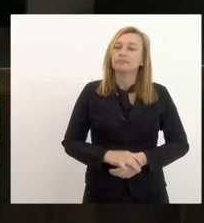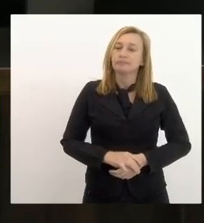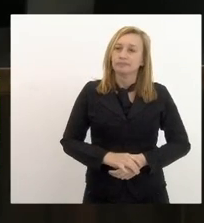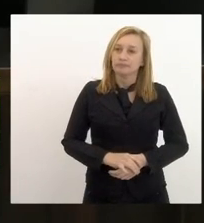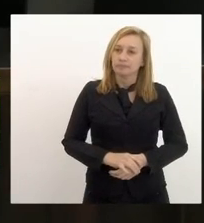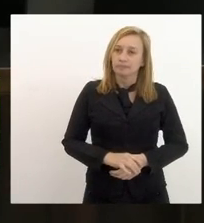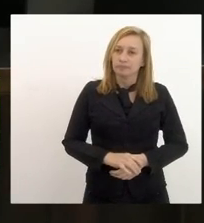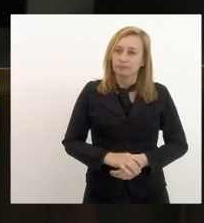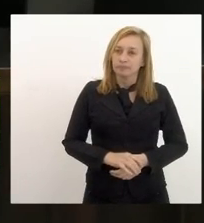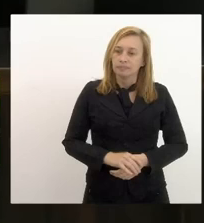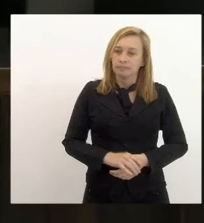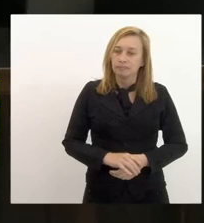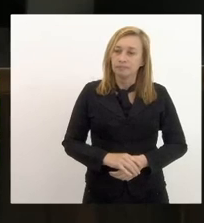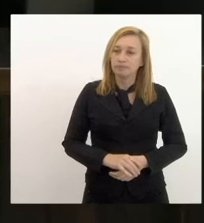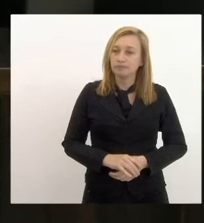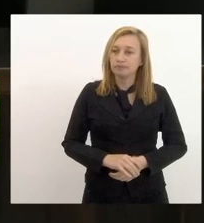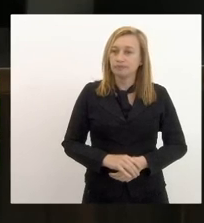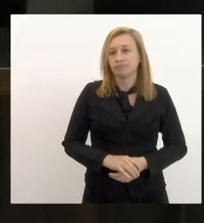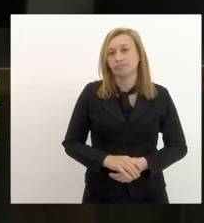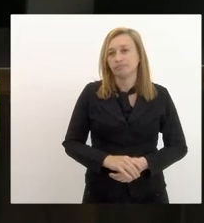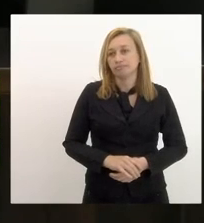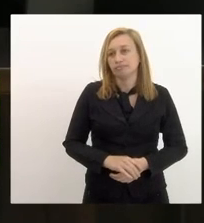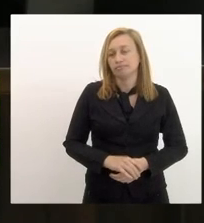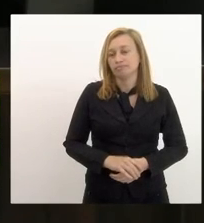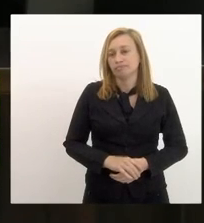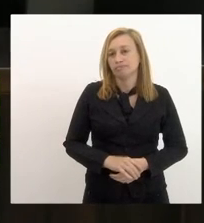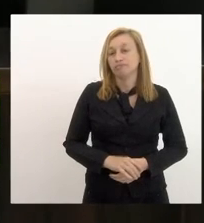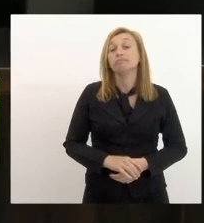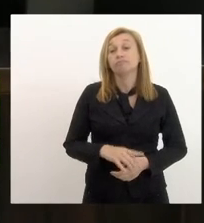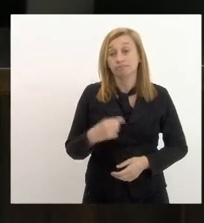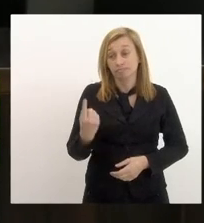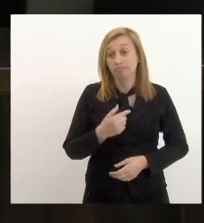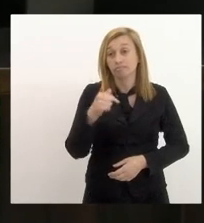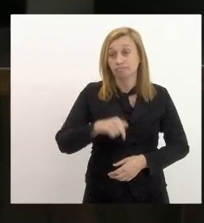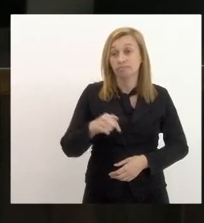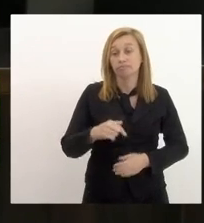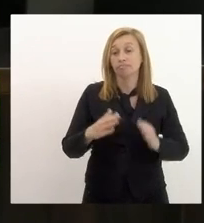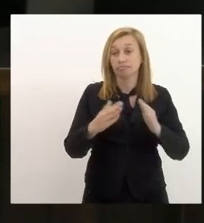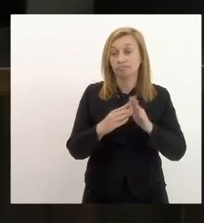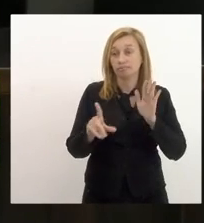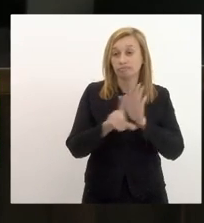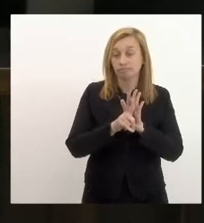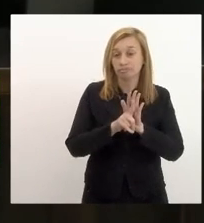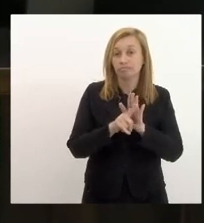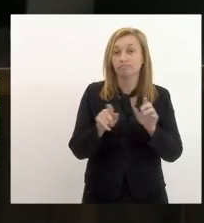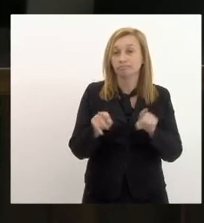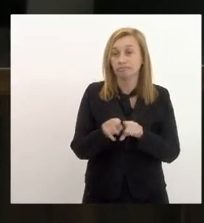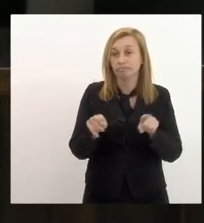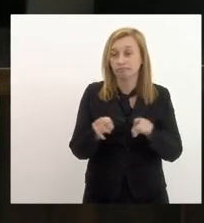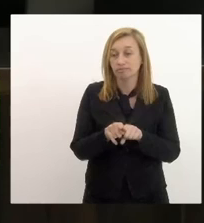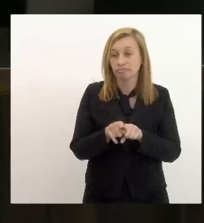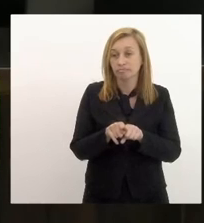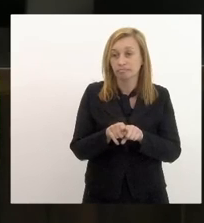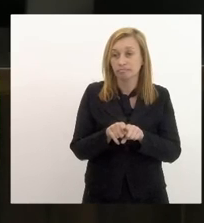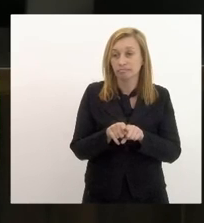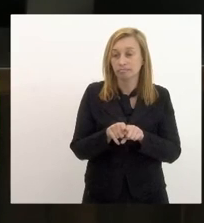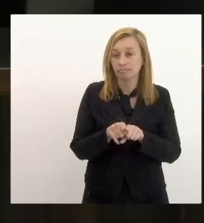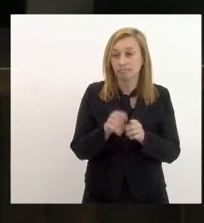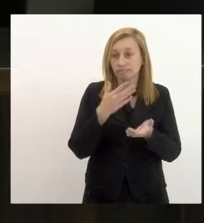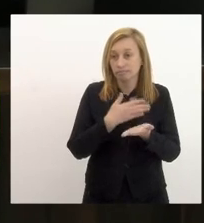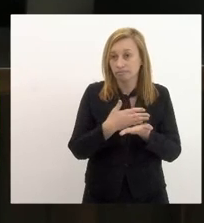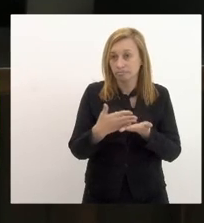assim gente aqui no Parlamento também é conclama e a presidir